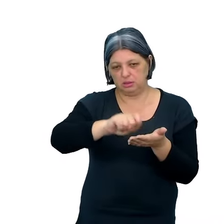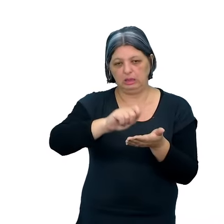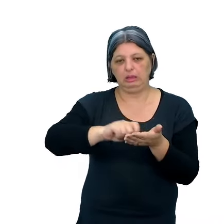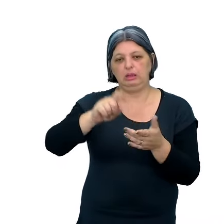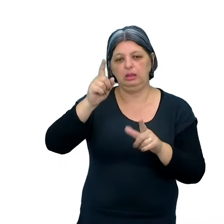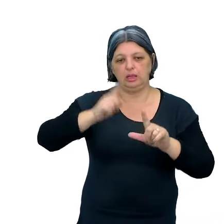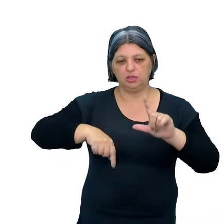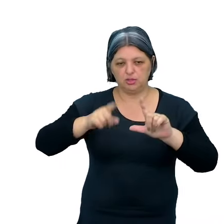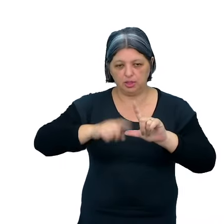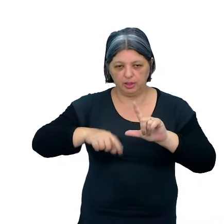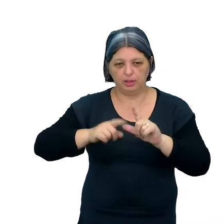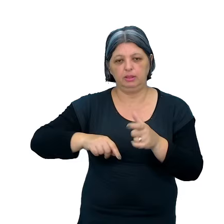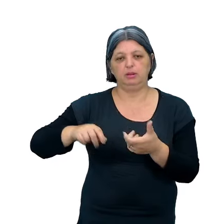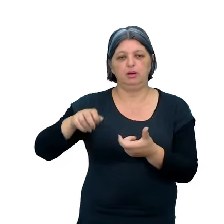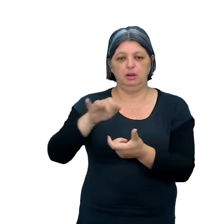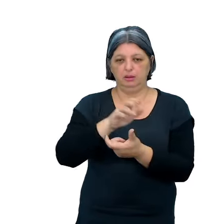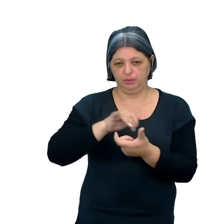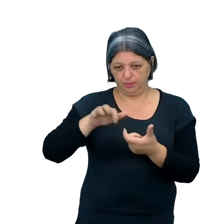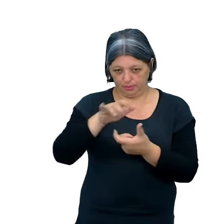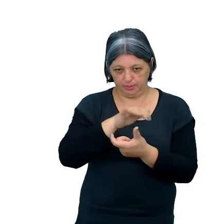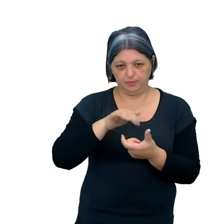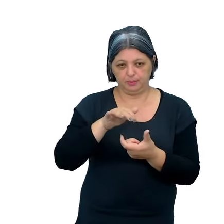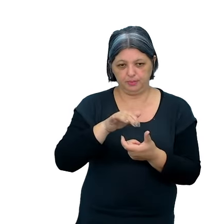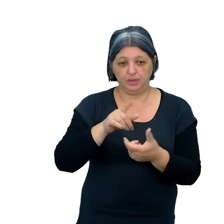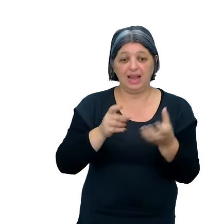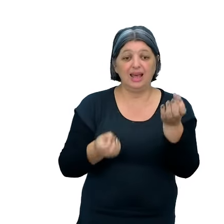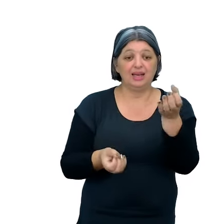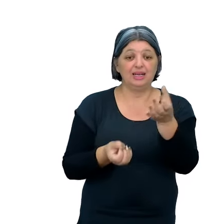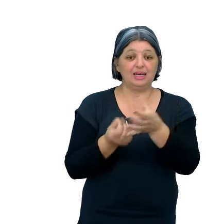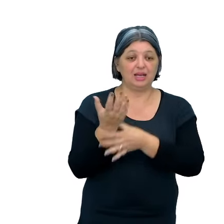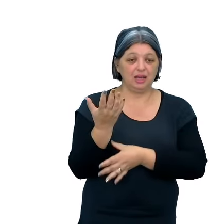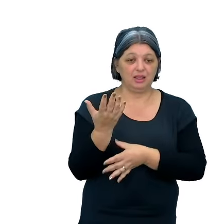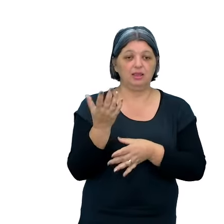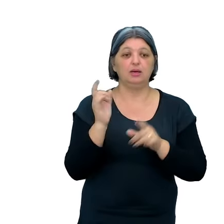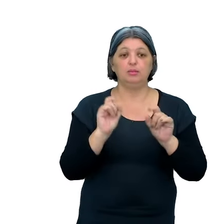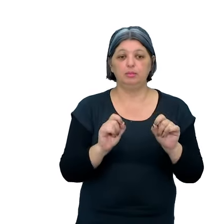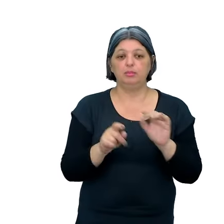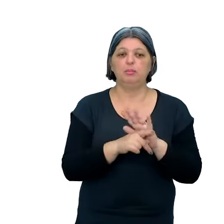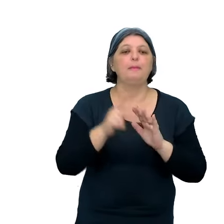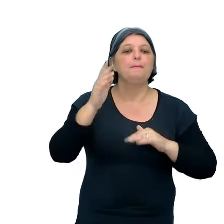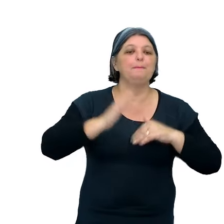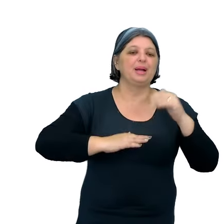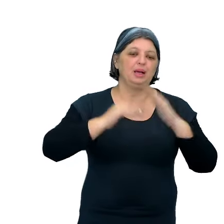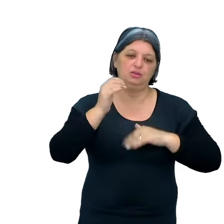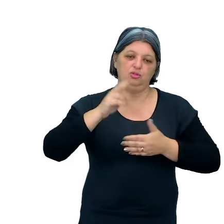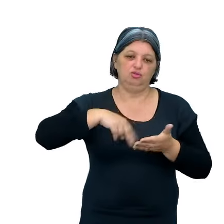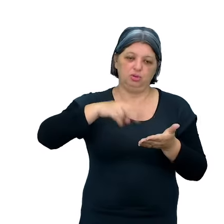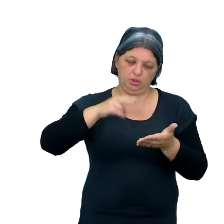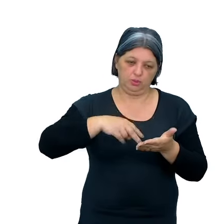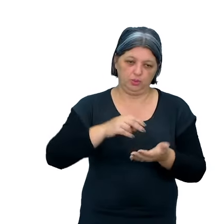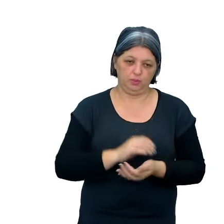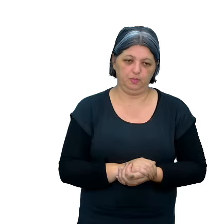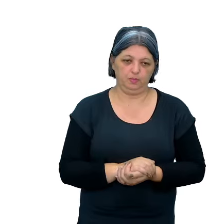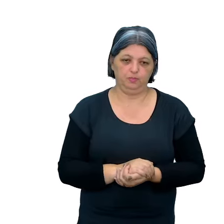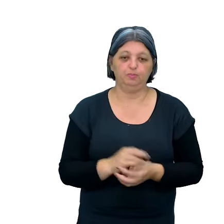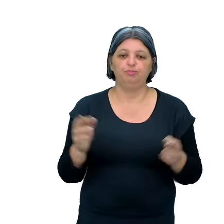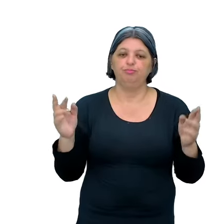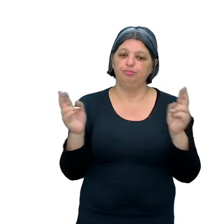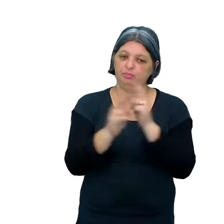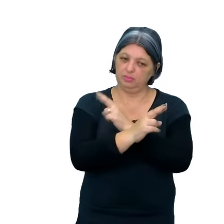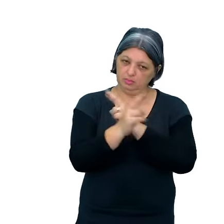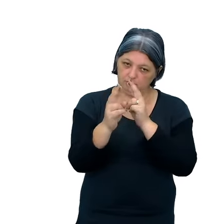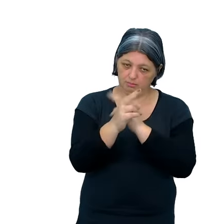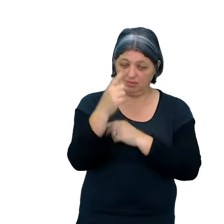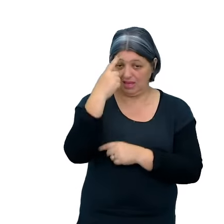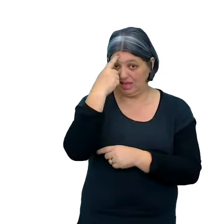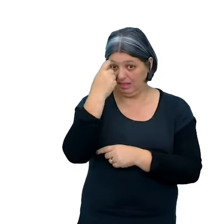de variados campos de atuação é ampliado. Então, por isso que quando falamos em práticas de leitura e relacionada à ideia